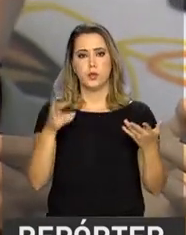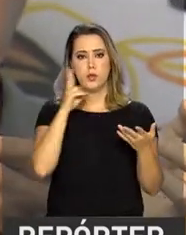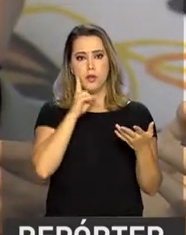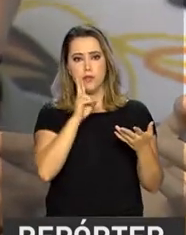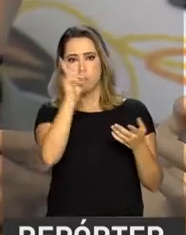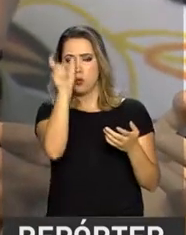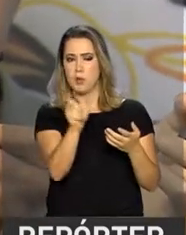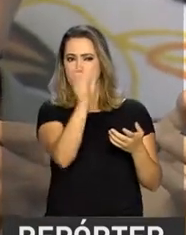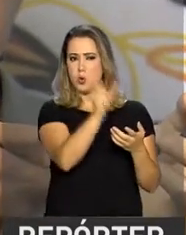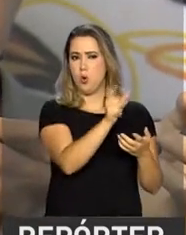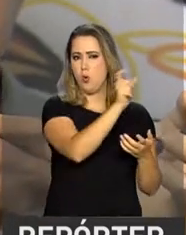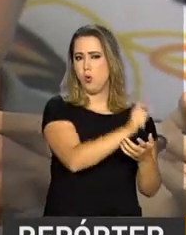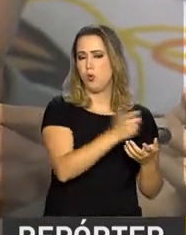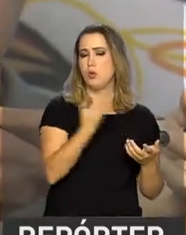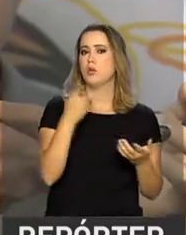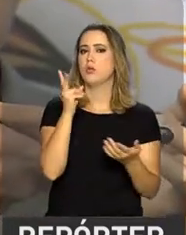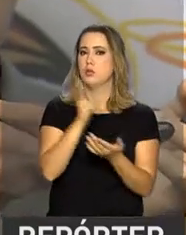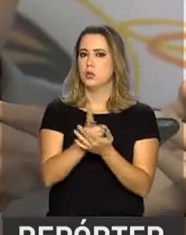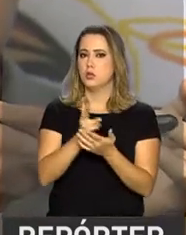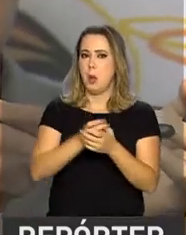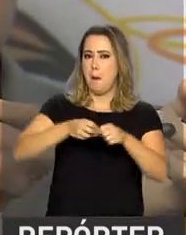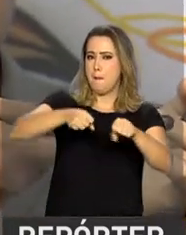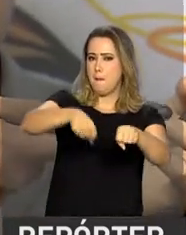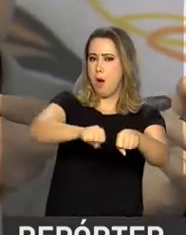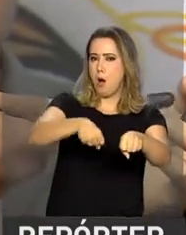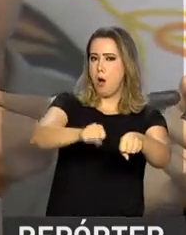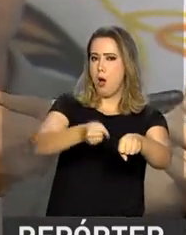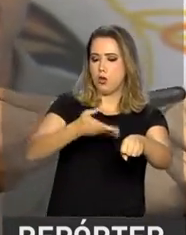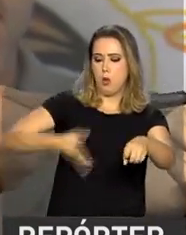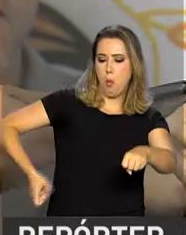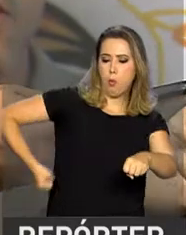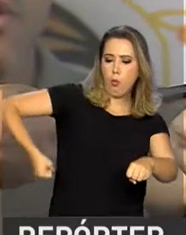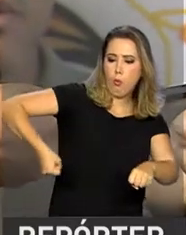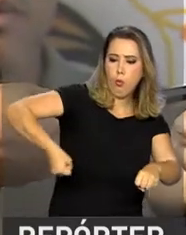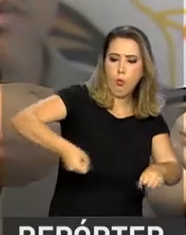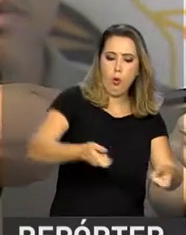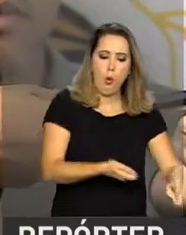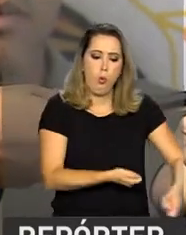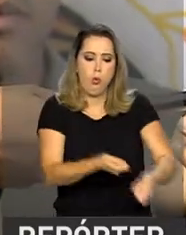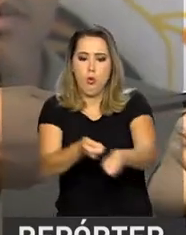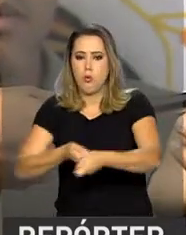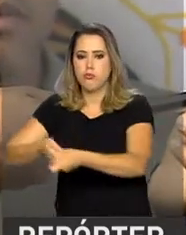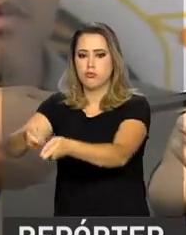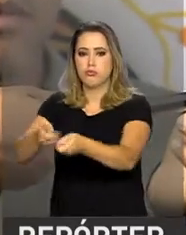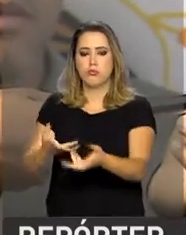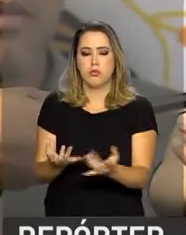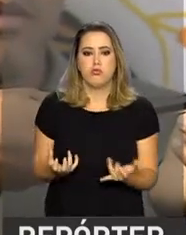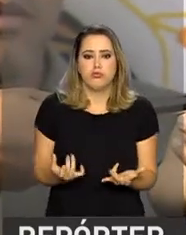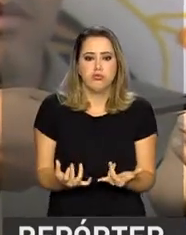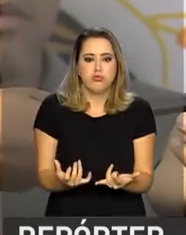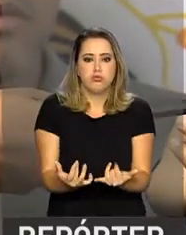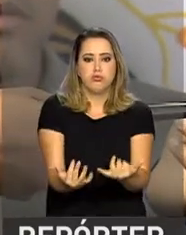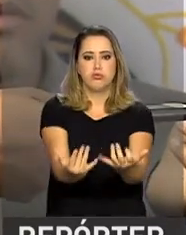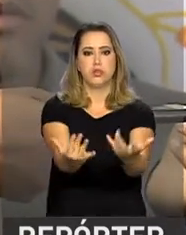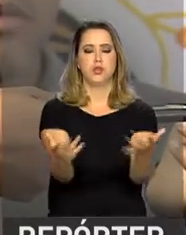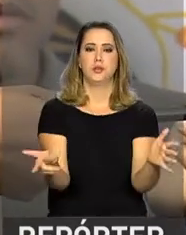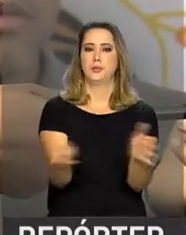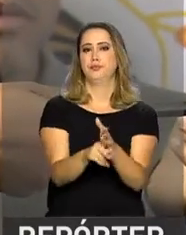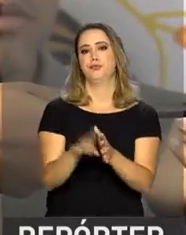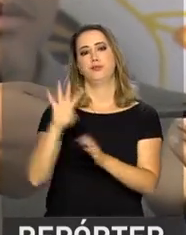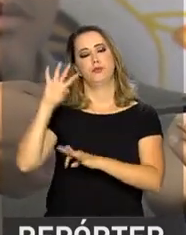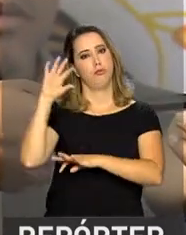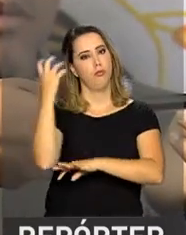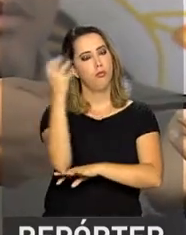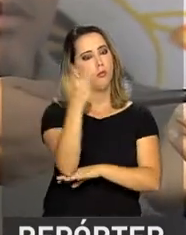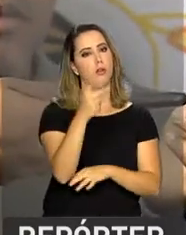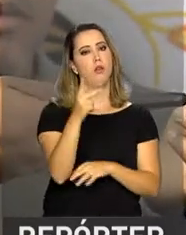viram pessoas, inclusive motos e combustível na mão, colocando fogo em alguns locais lá da